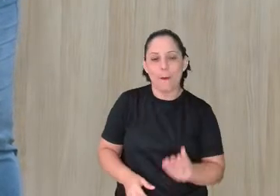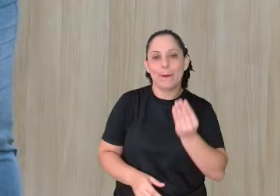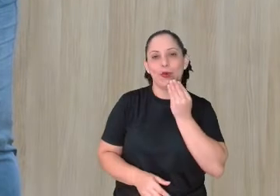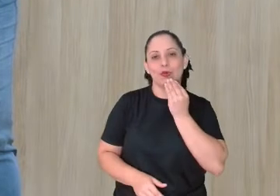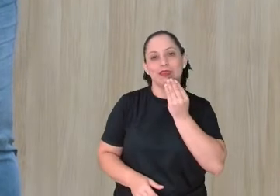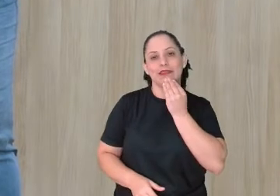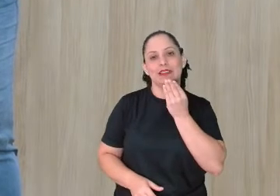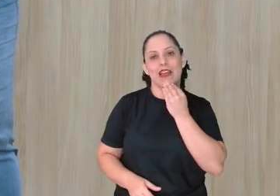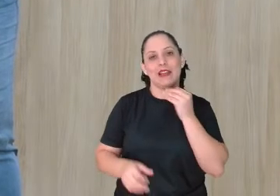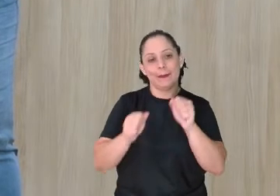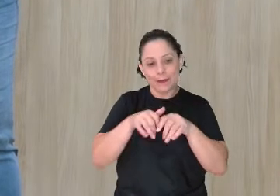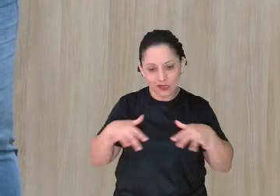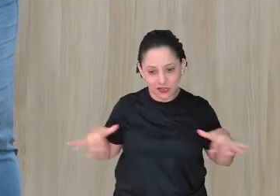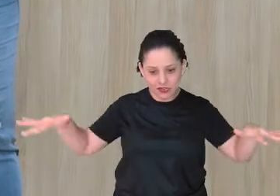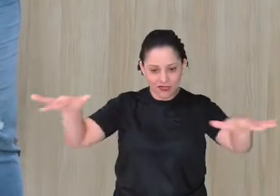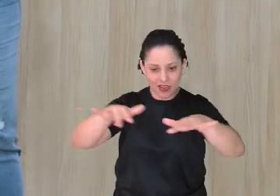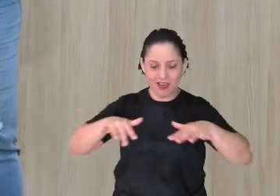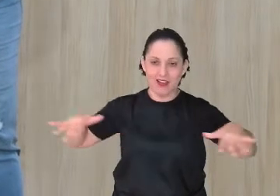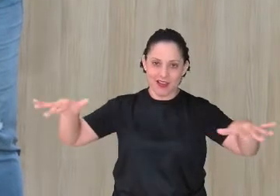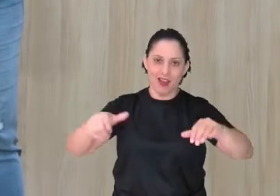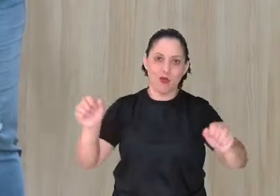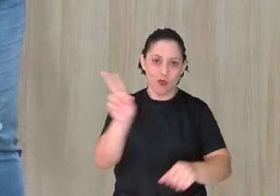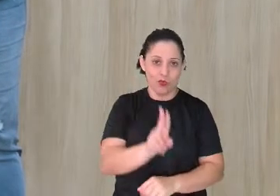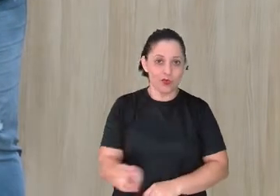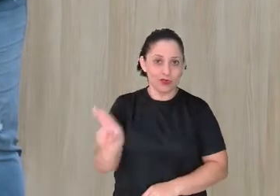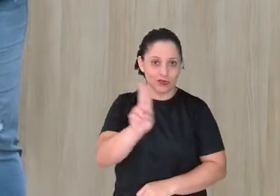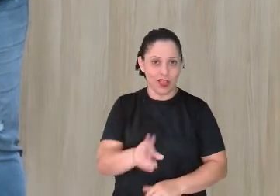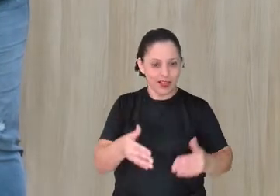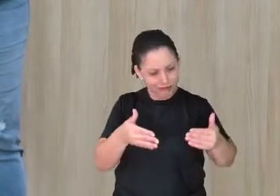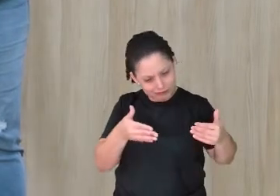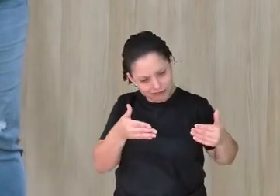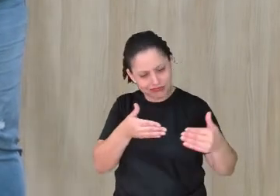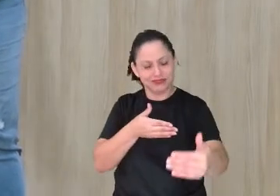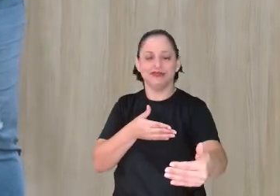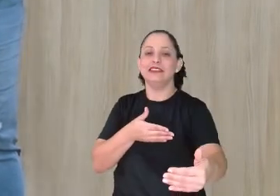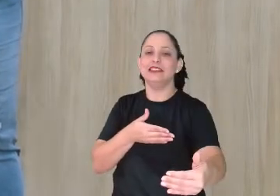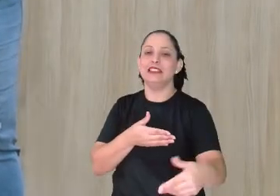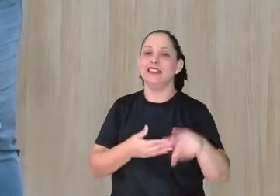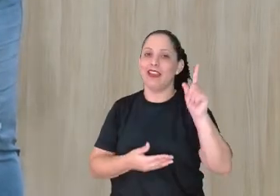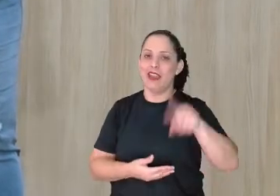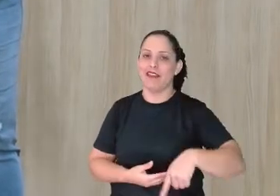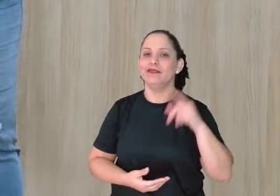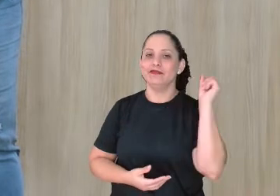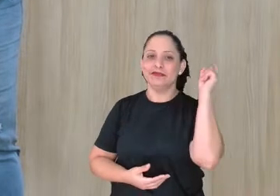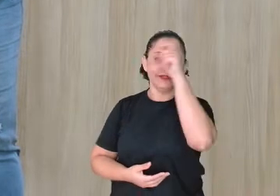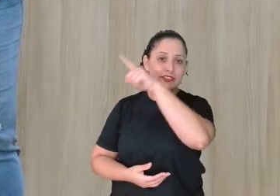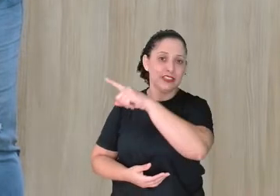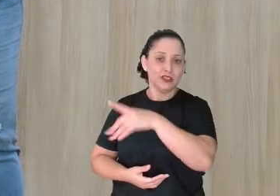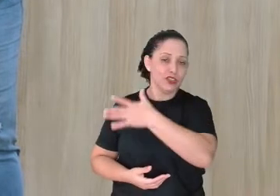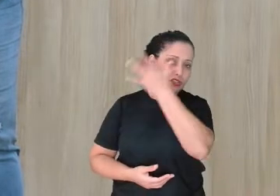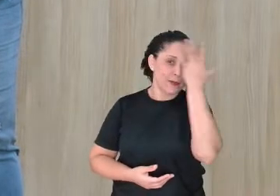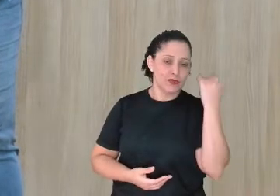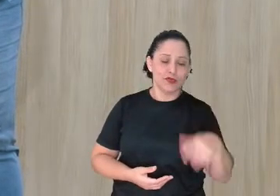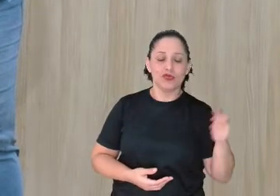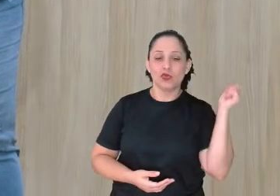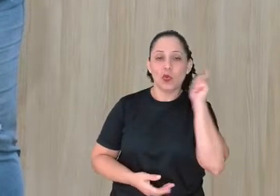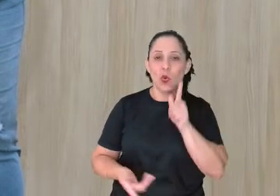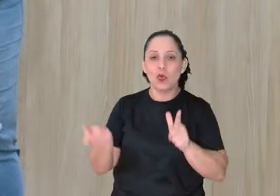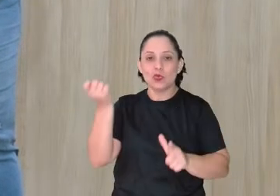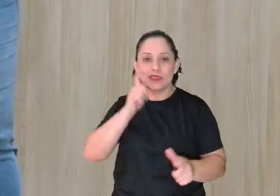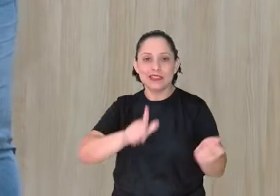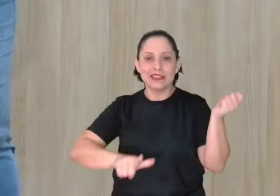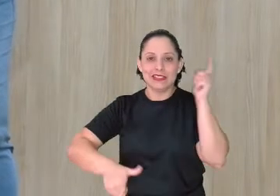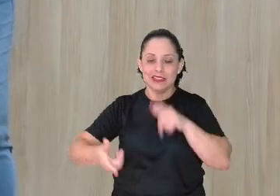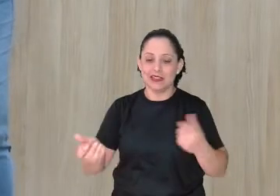população poder utilizar e poder botar isso para frente, né? Todo mundo possa adquirir